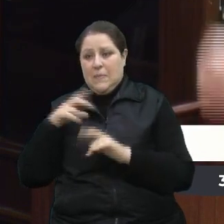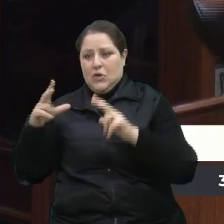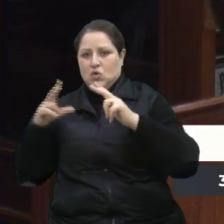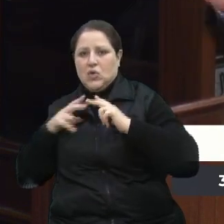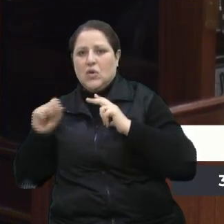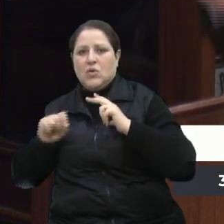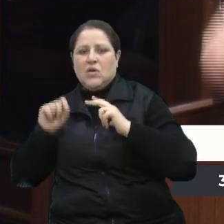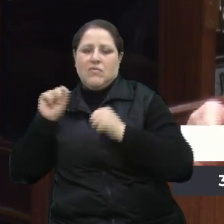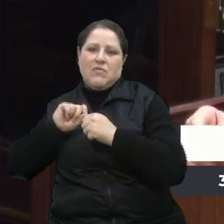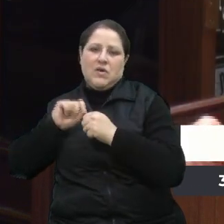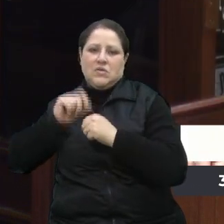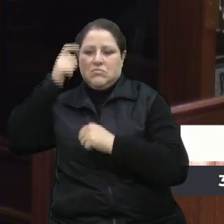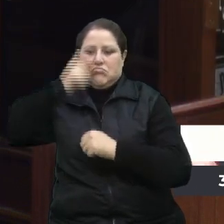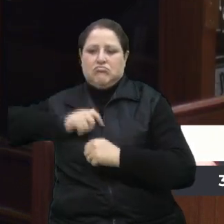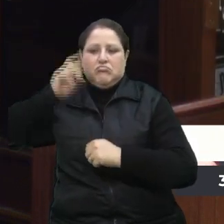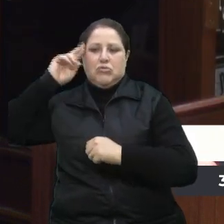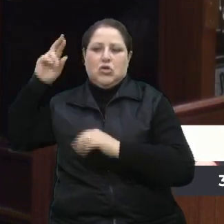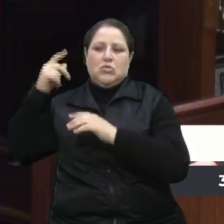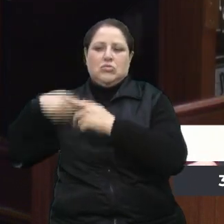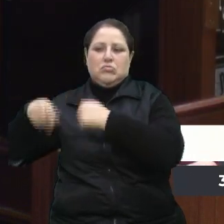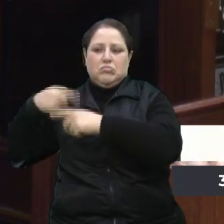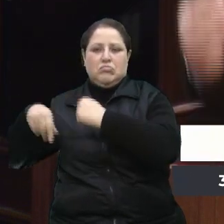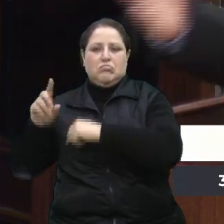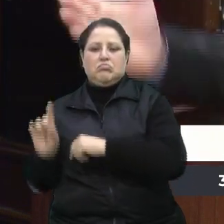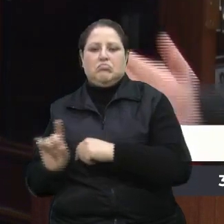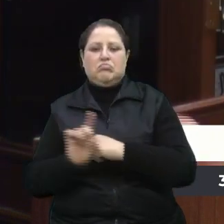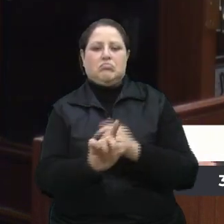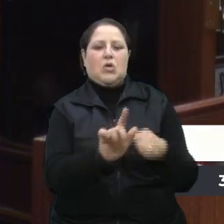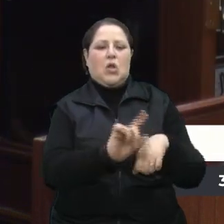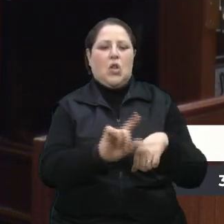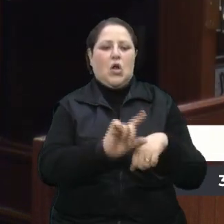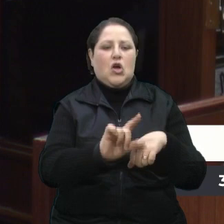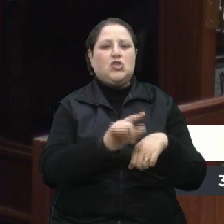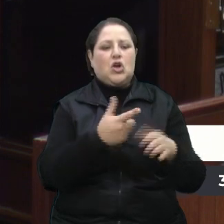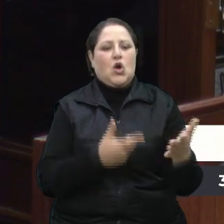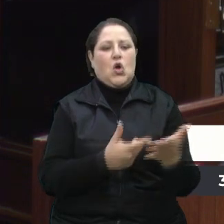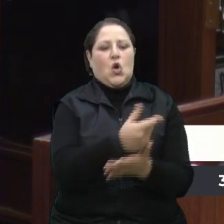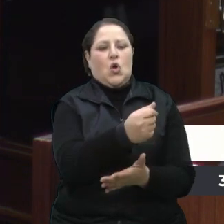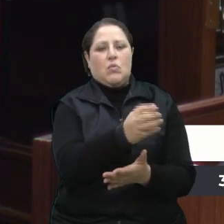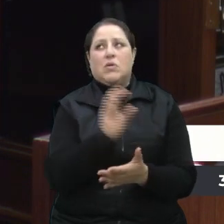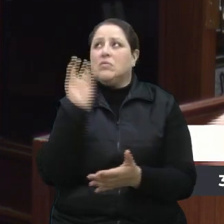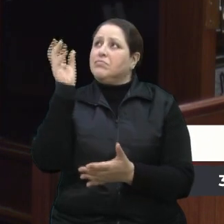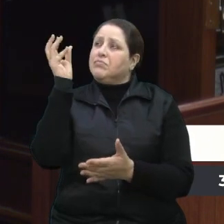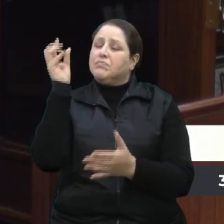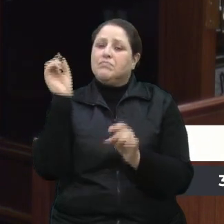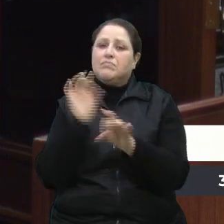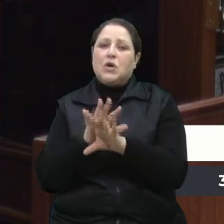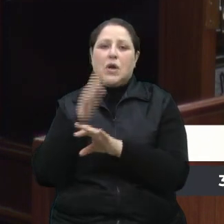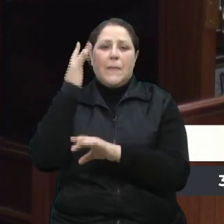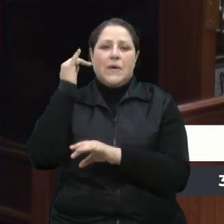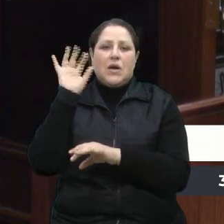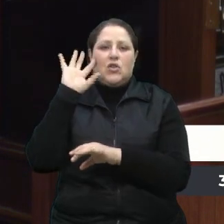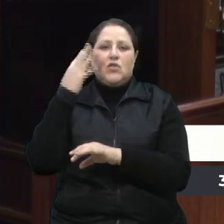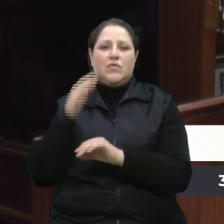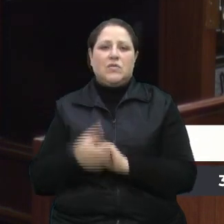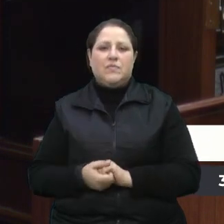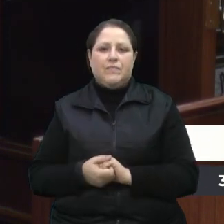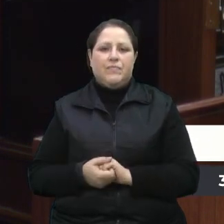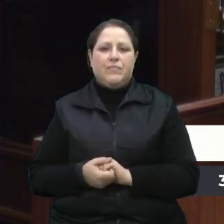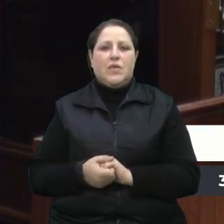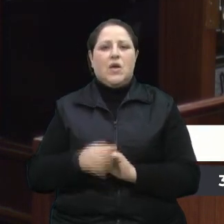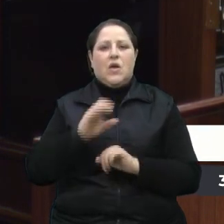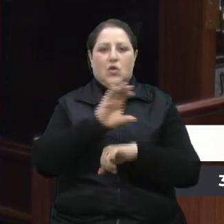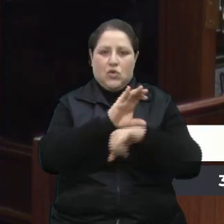administrador vai lá na loja compra e coloca no outro dia tá resolvido fizeram isso na nossa